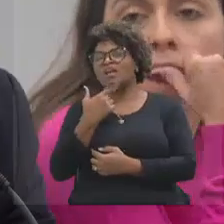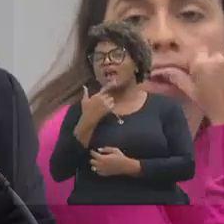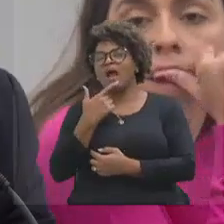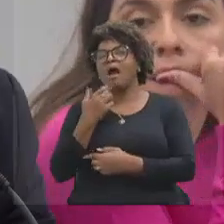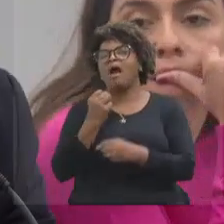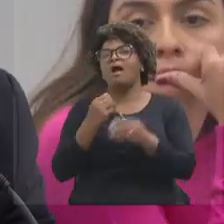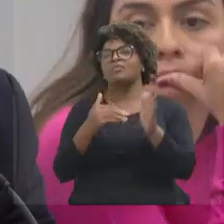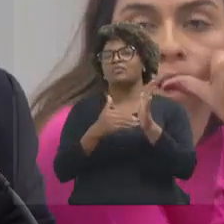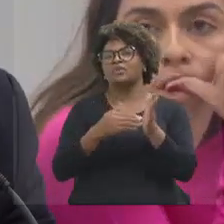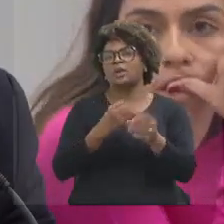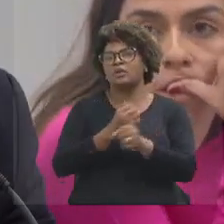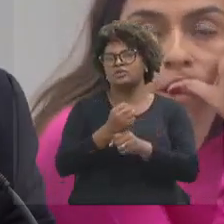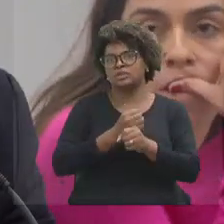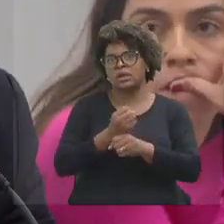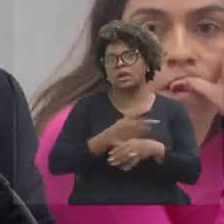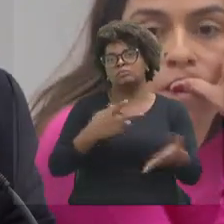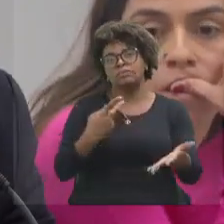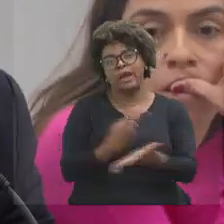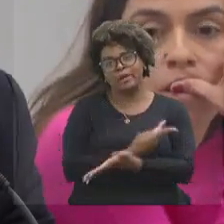mais graves